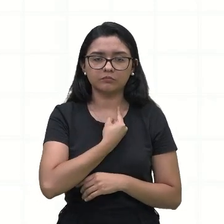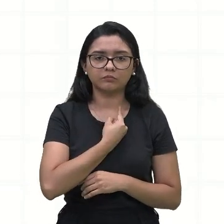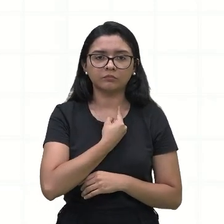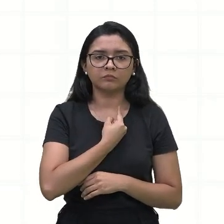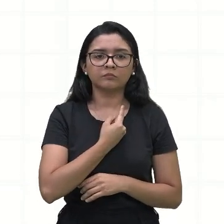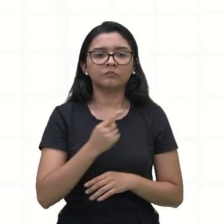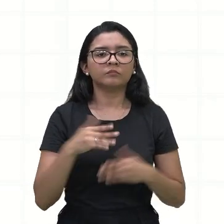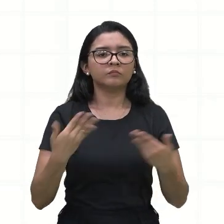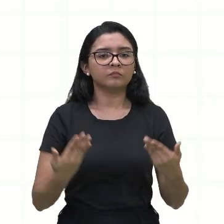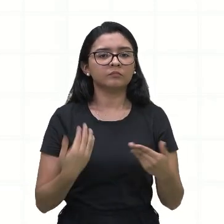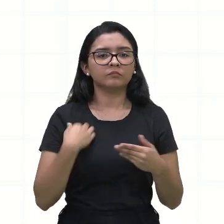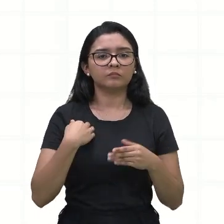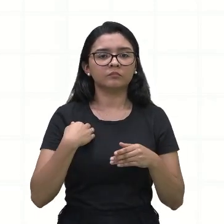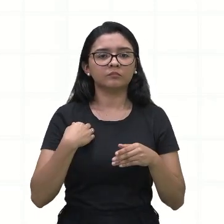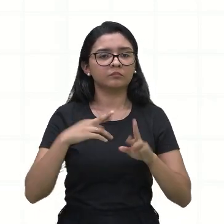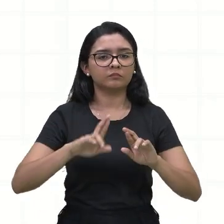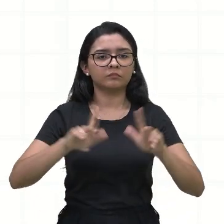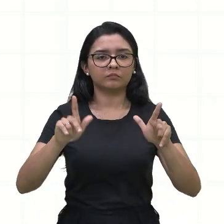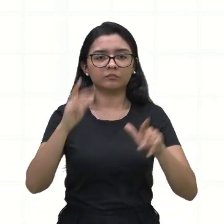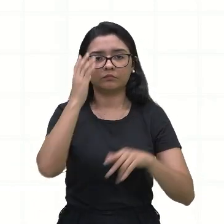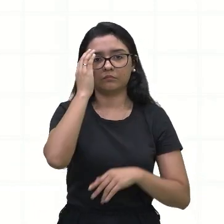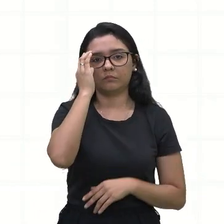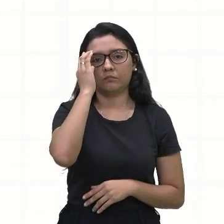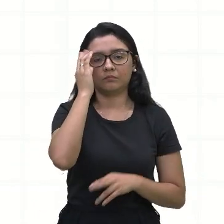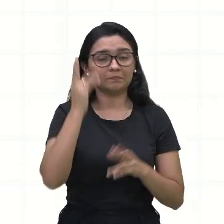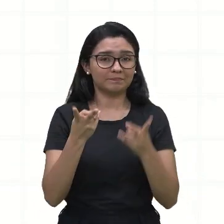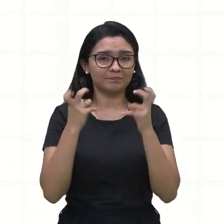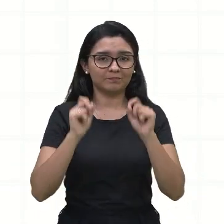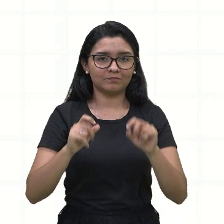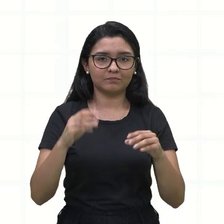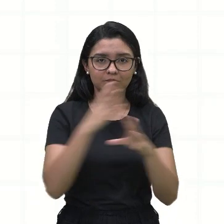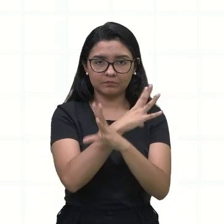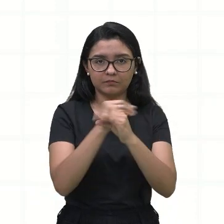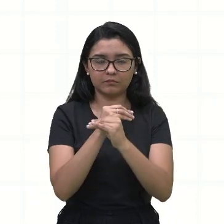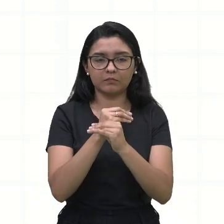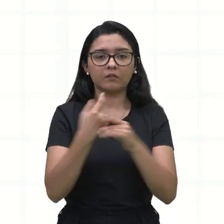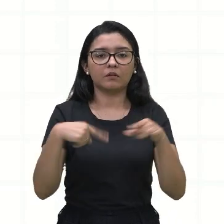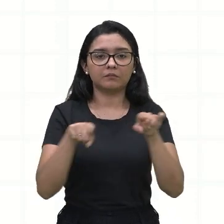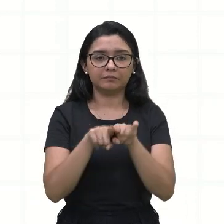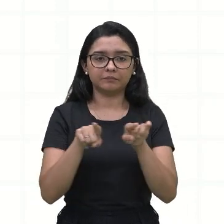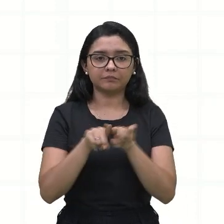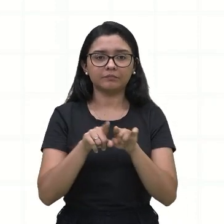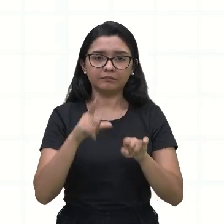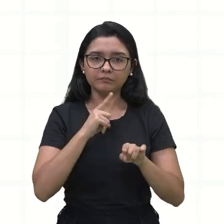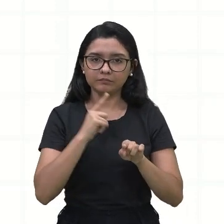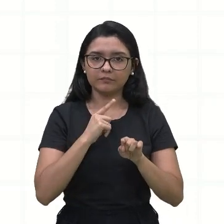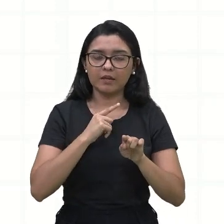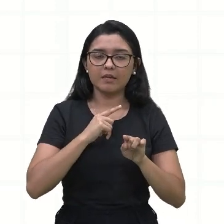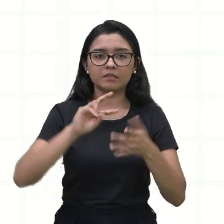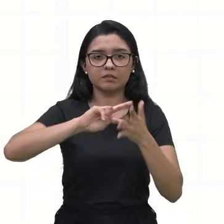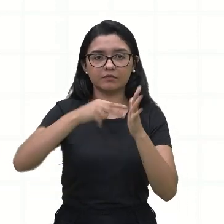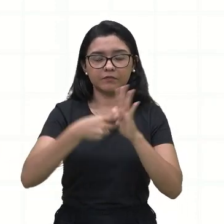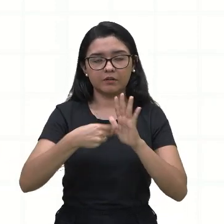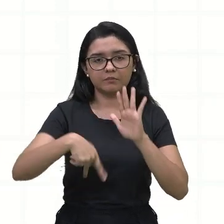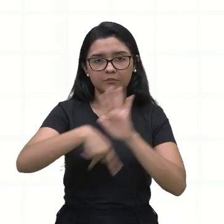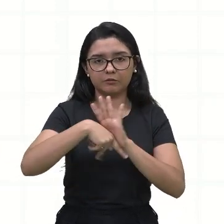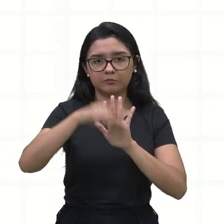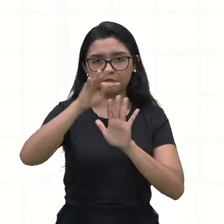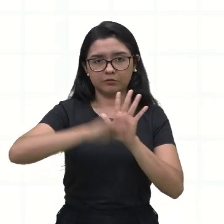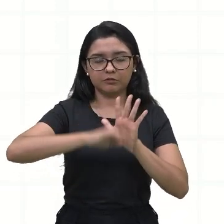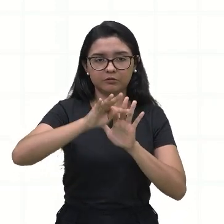como essa palavra, o no entanto, esse conectivo aí também, ele vai trazer essa fluidez para o texto? Muito bem, então vamos